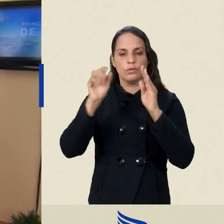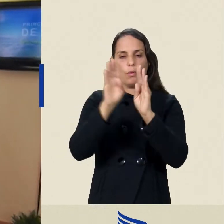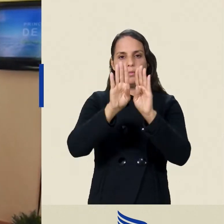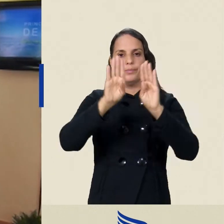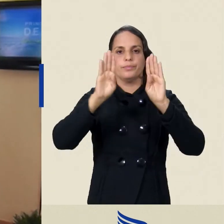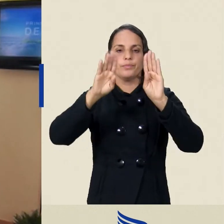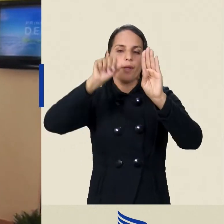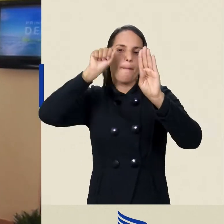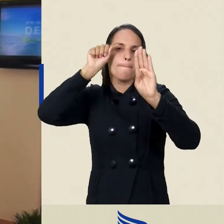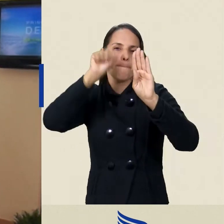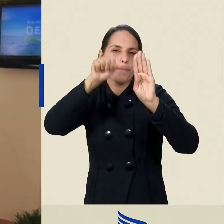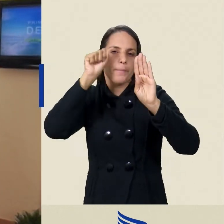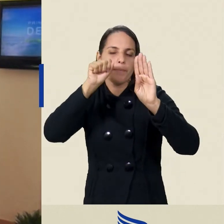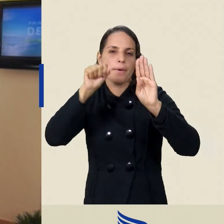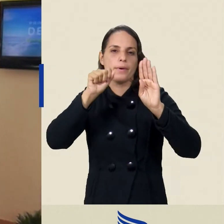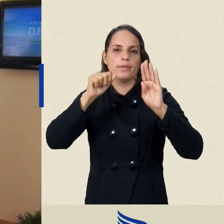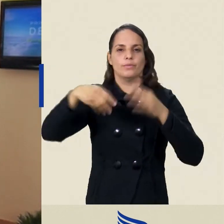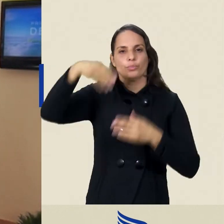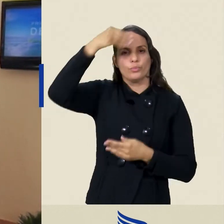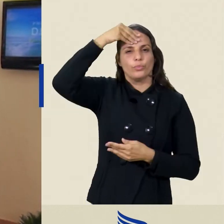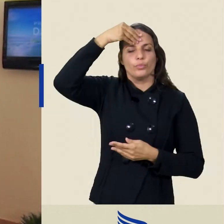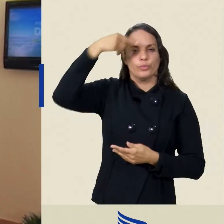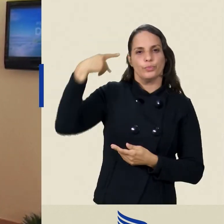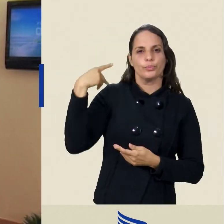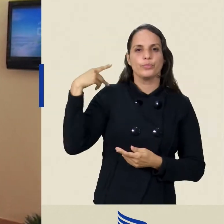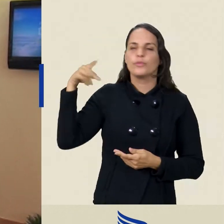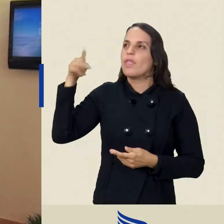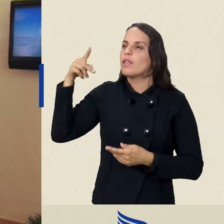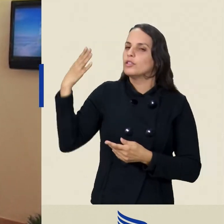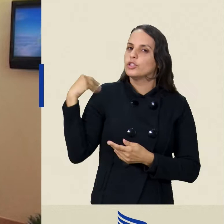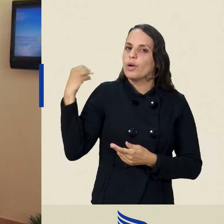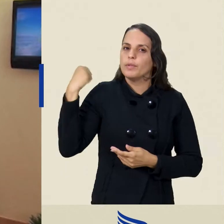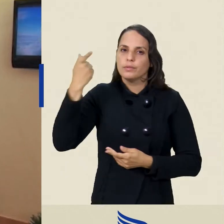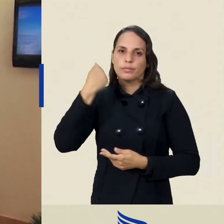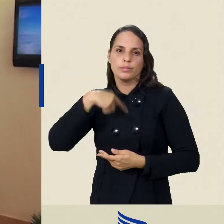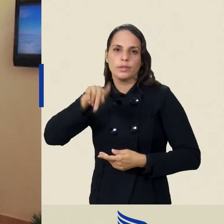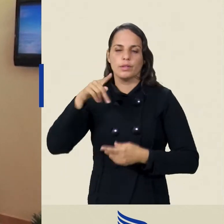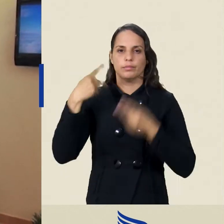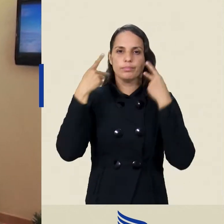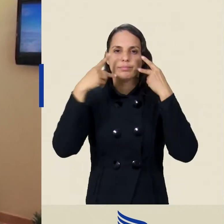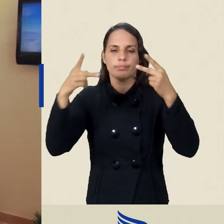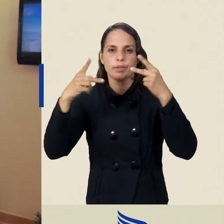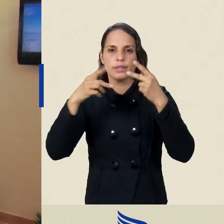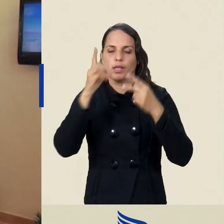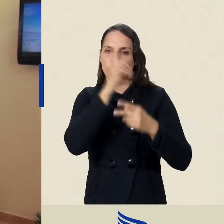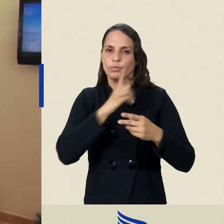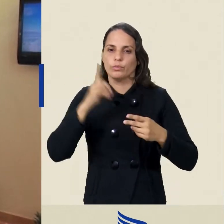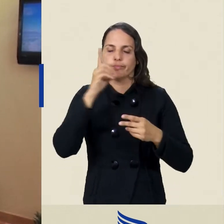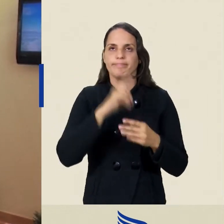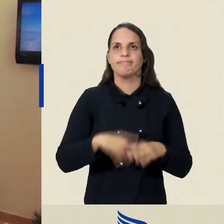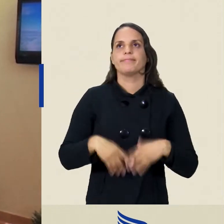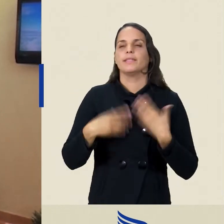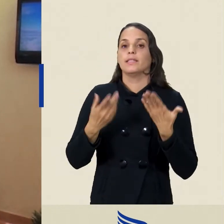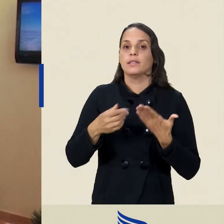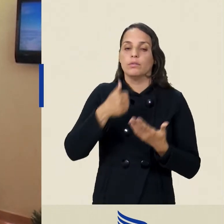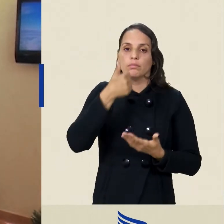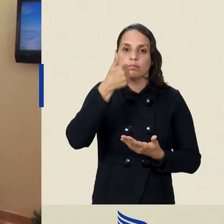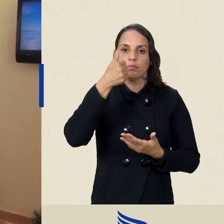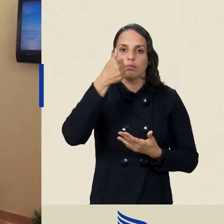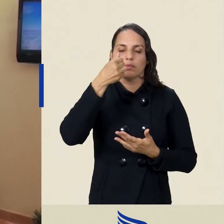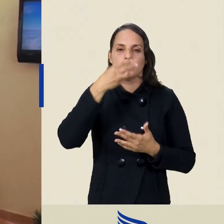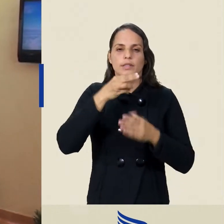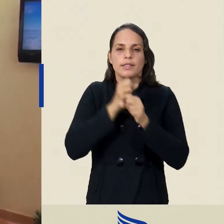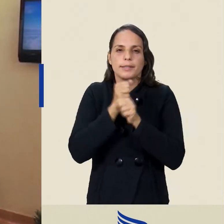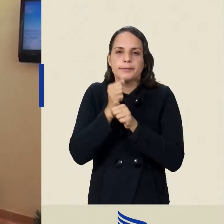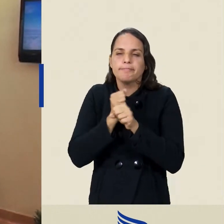seu sobrinho, convidando-o para pregar no próximo domingo. Foram 13 anos de luta, porém 30